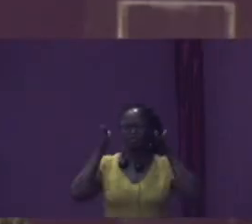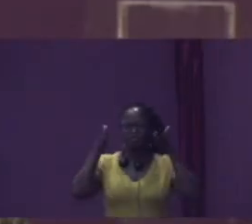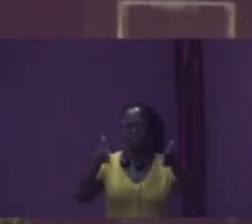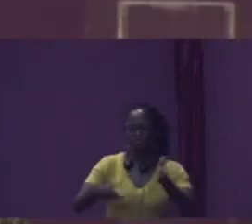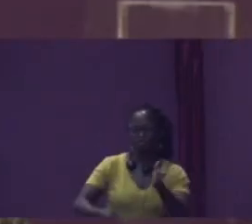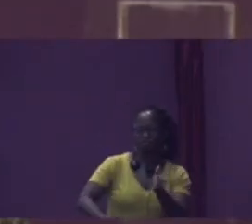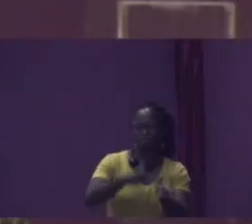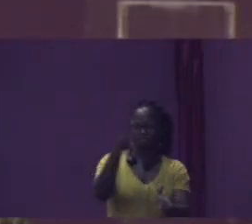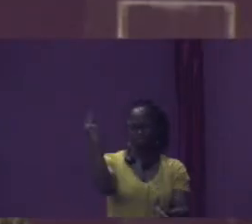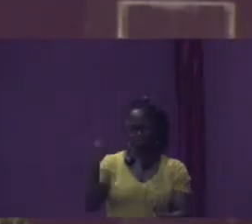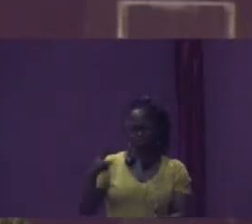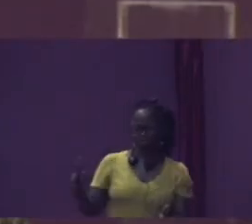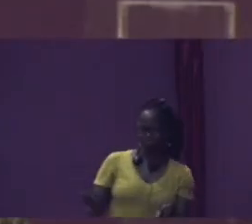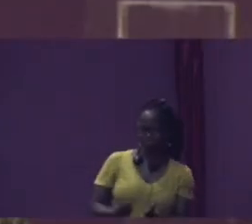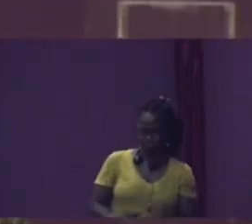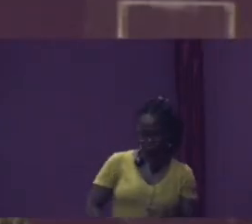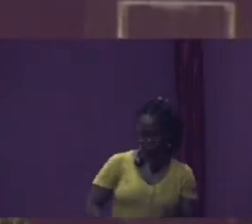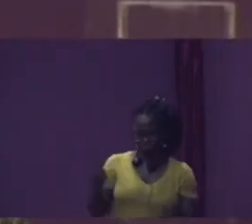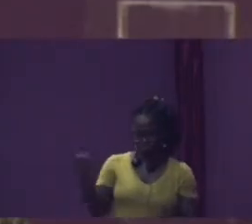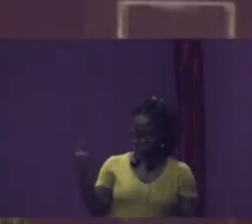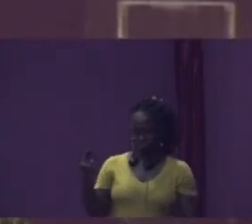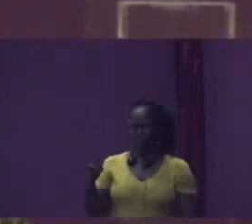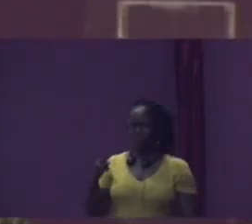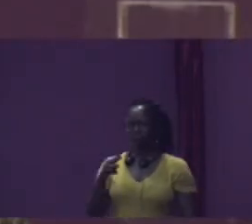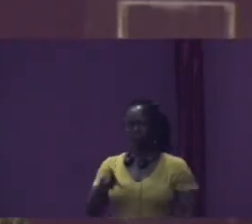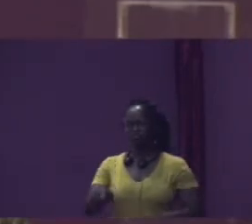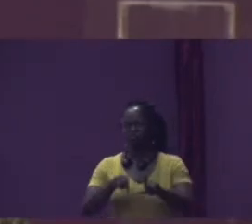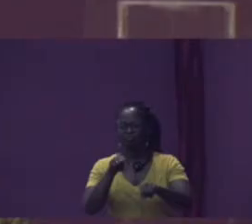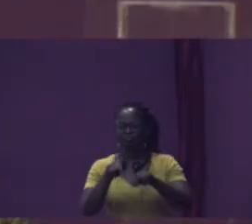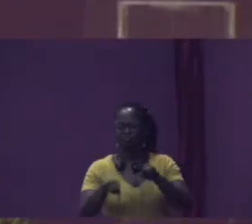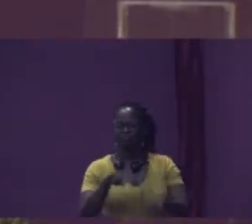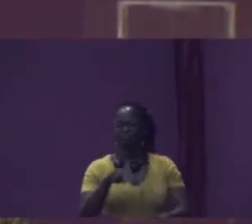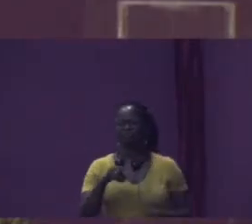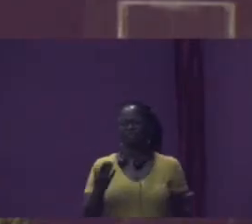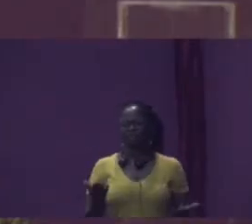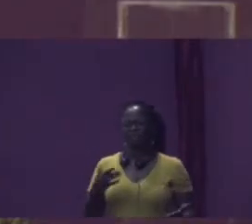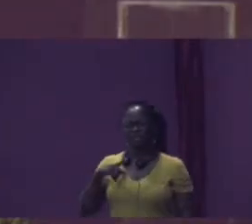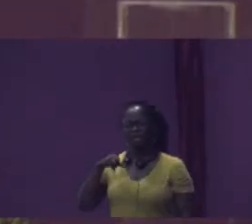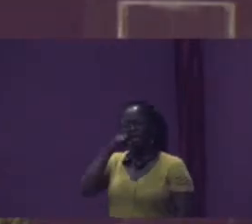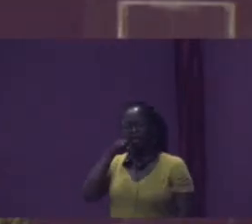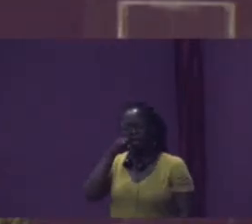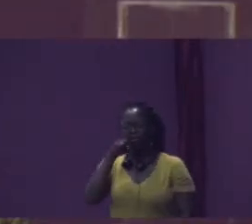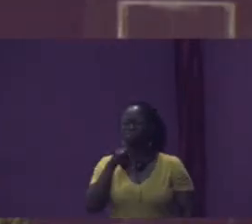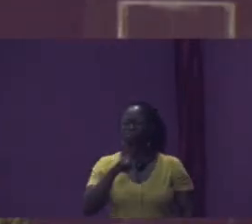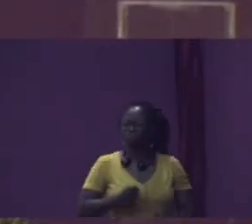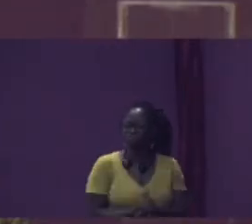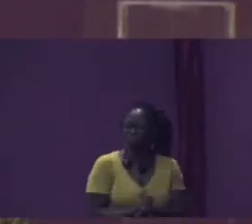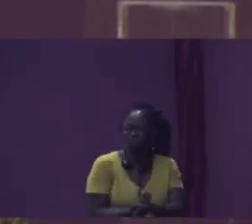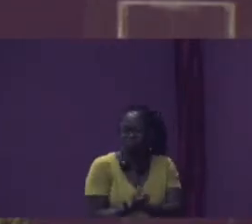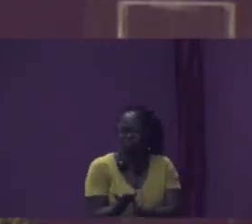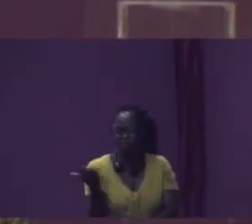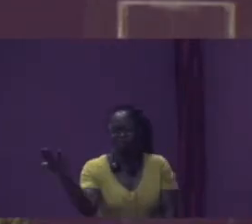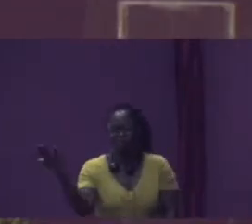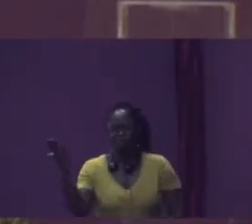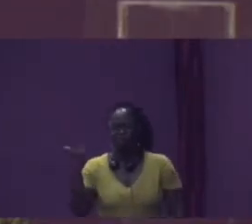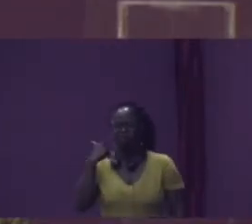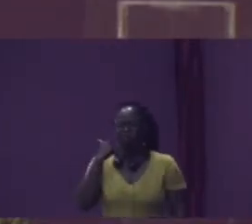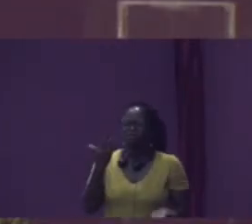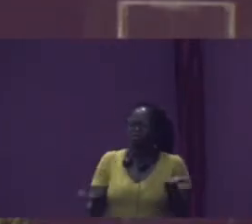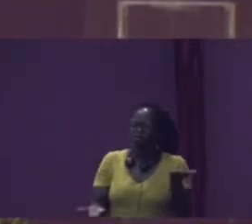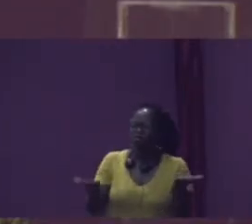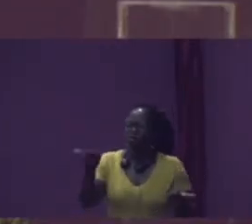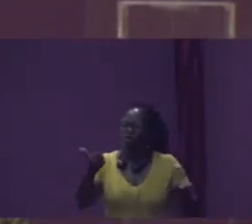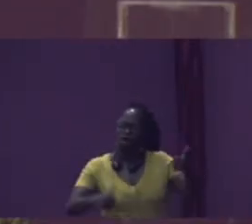as cesarianas realizadas em condições eletivas. Riscos de diversas ordens são conjugados, colocados na balança,